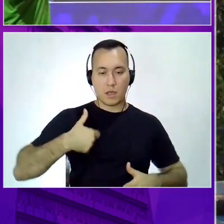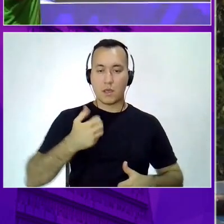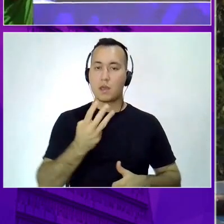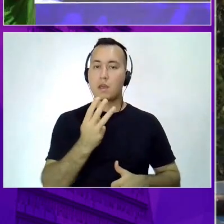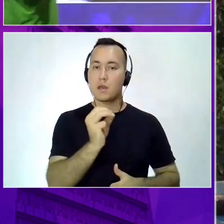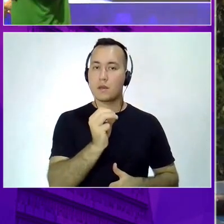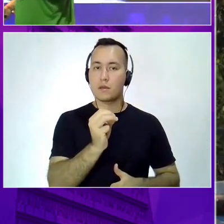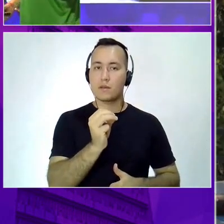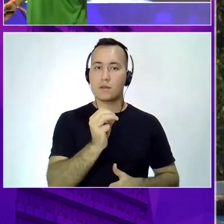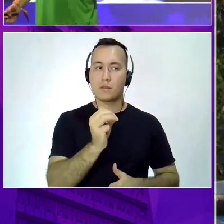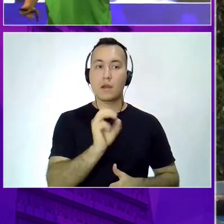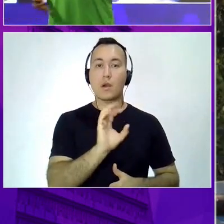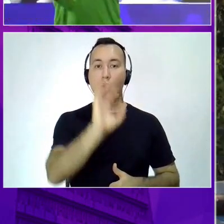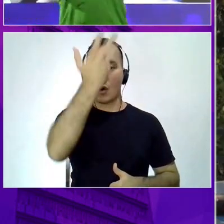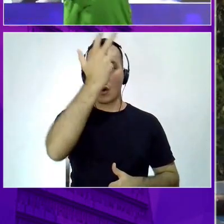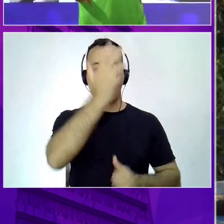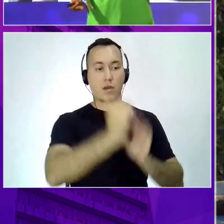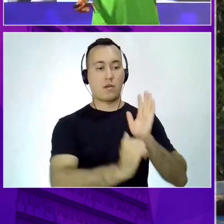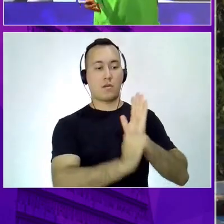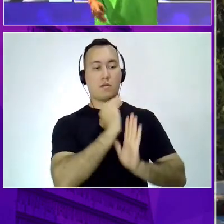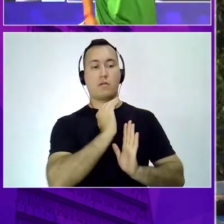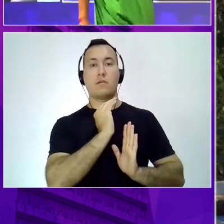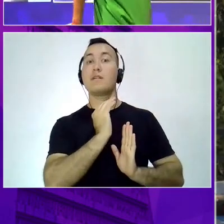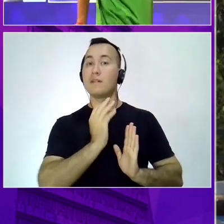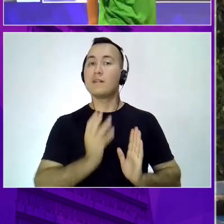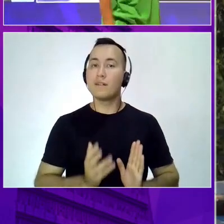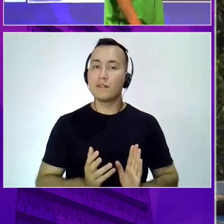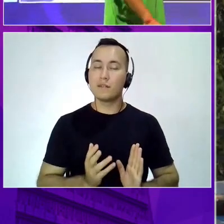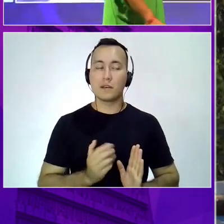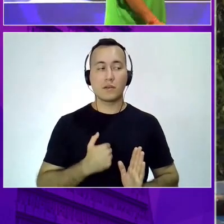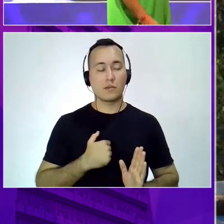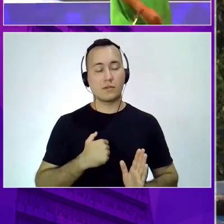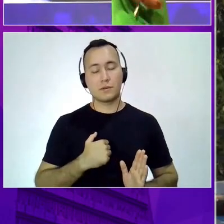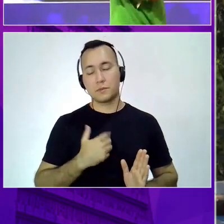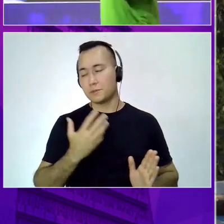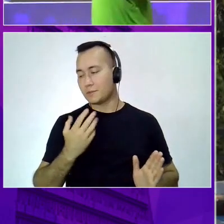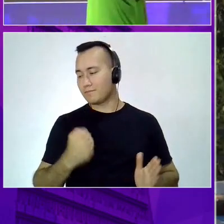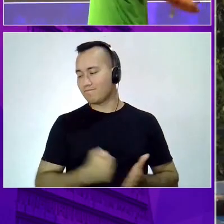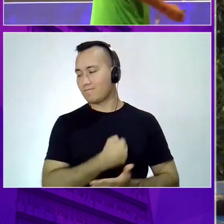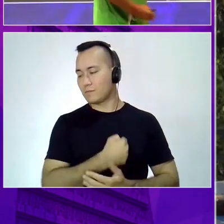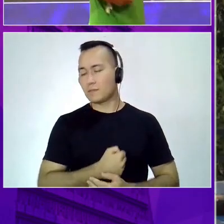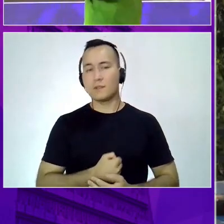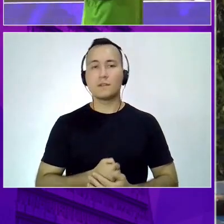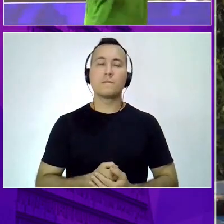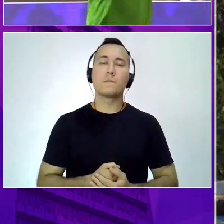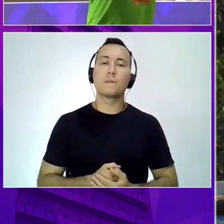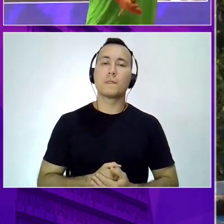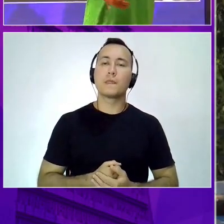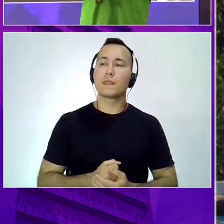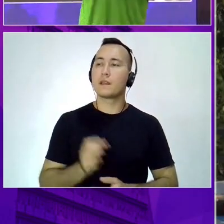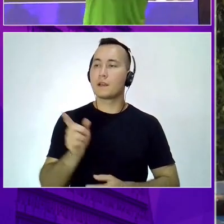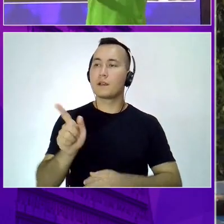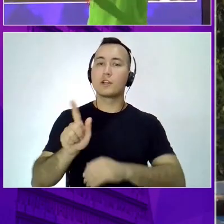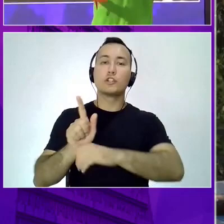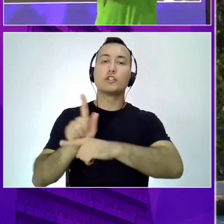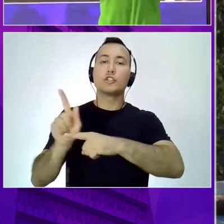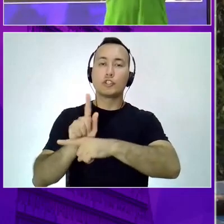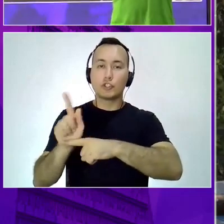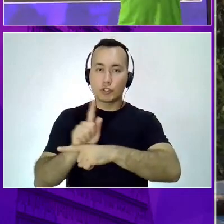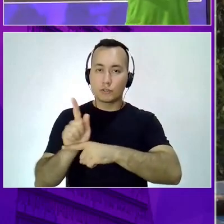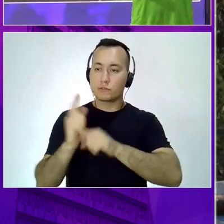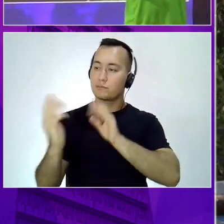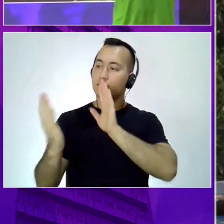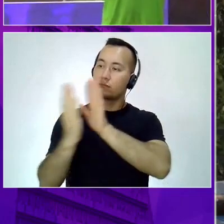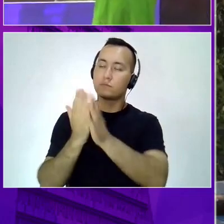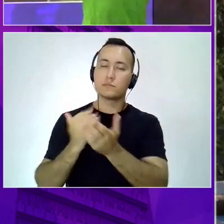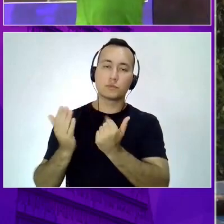mercado, e aí encontrei um gestor, certo? Eu sabia entregar software, fazer software, não sei o quê, de um jeito muito